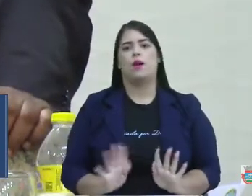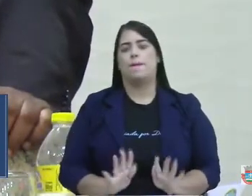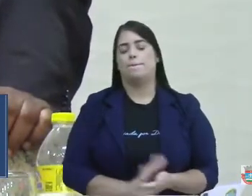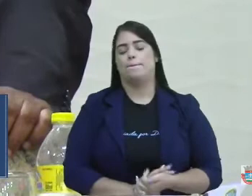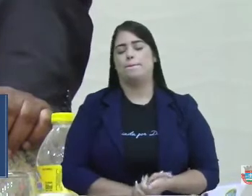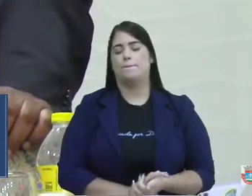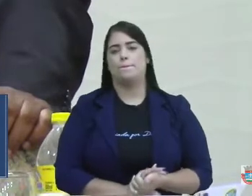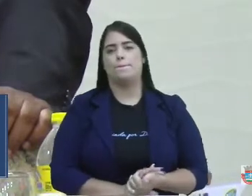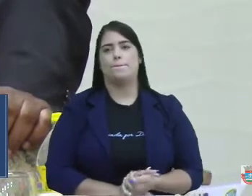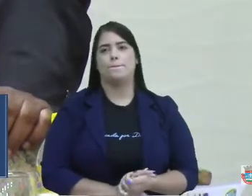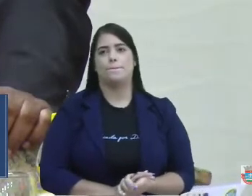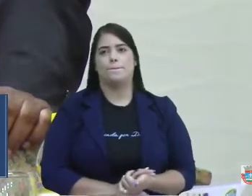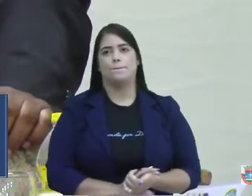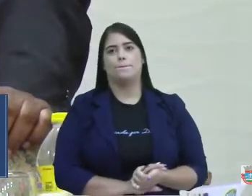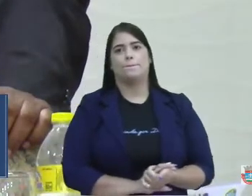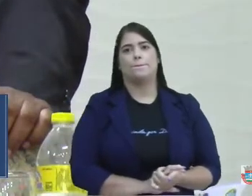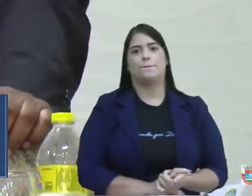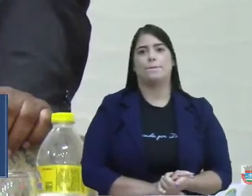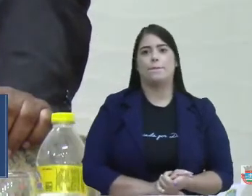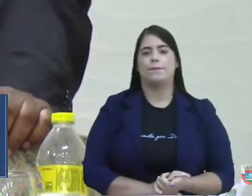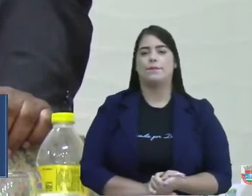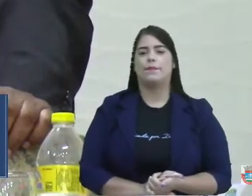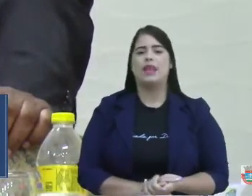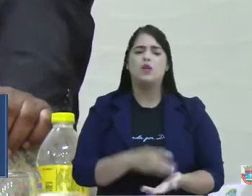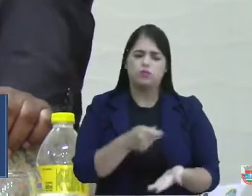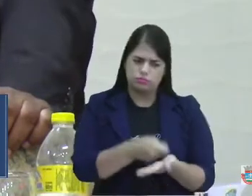Então, o nosso apelo.